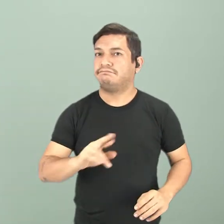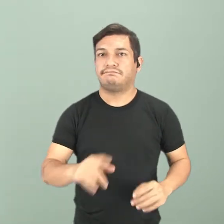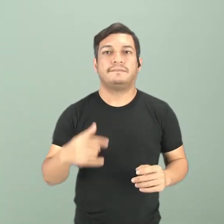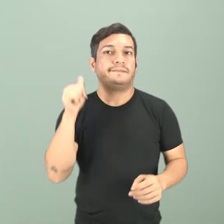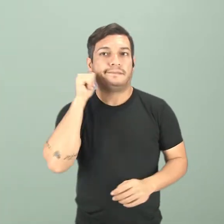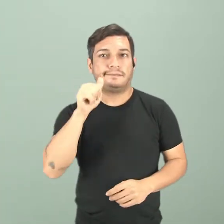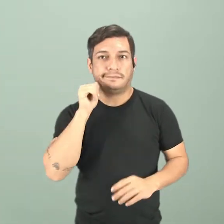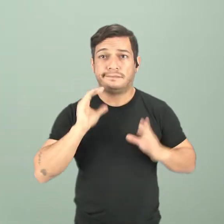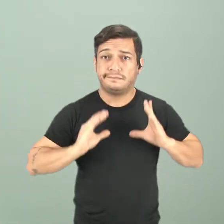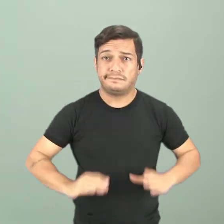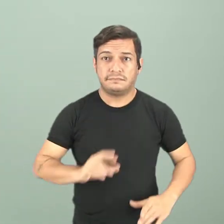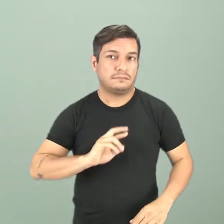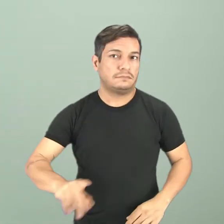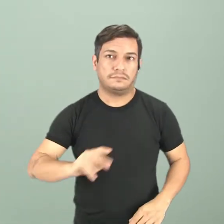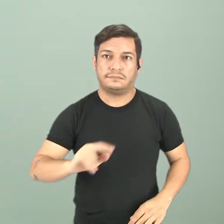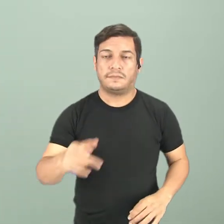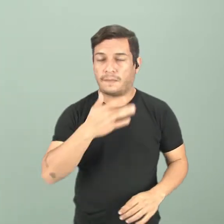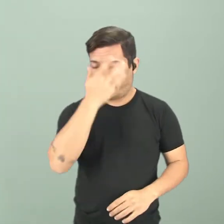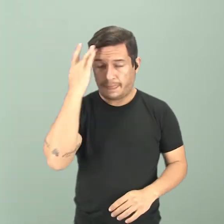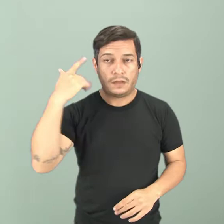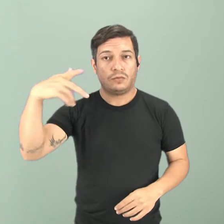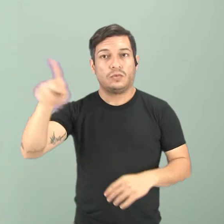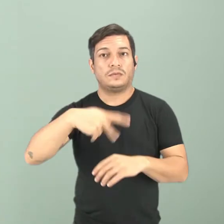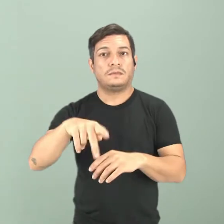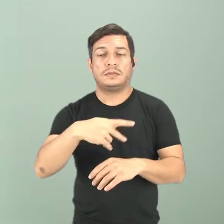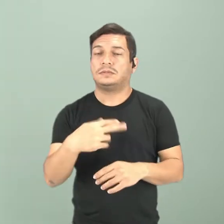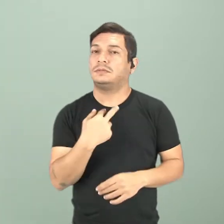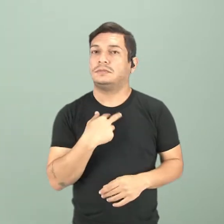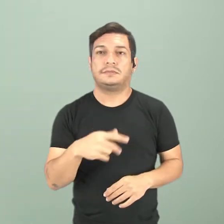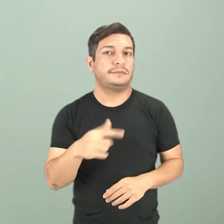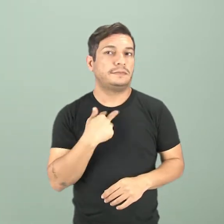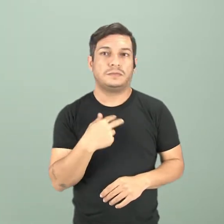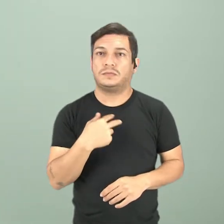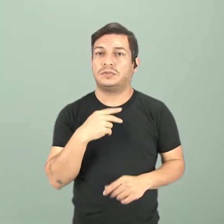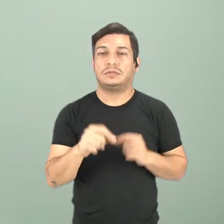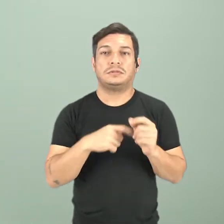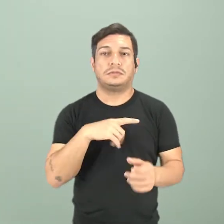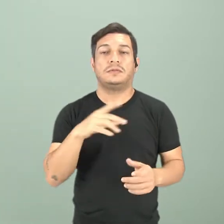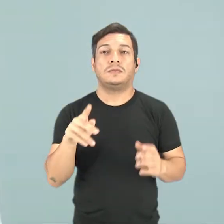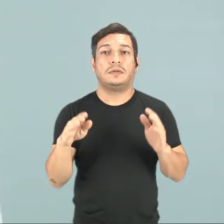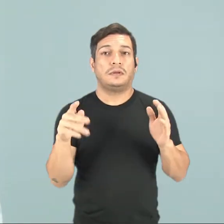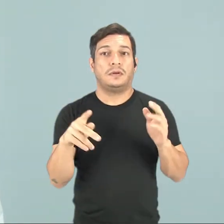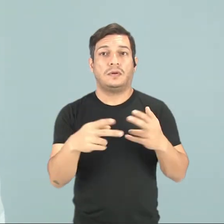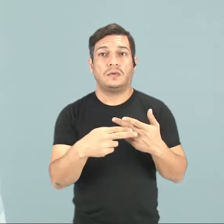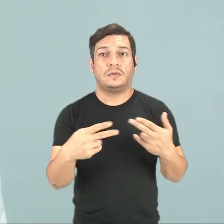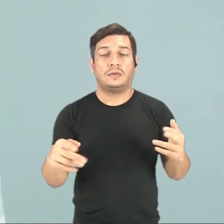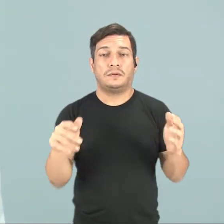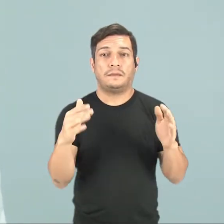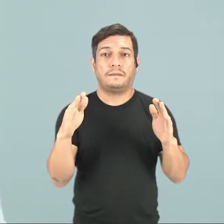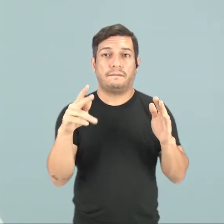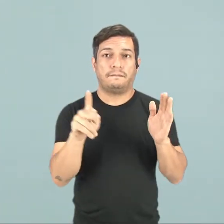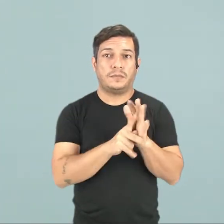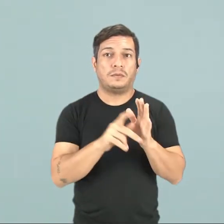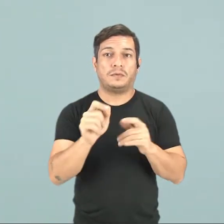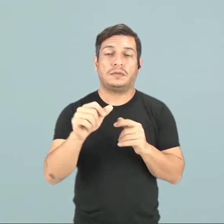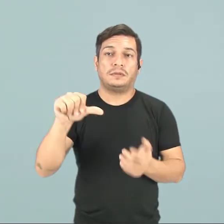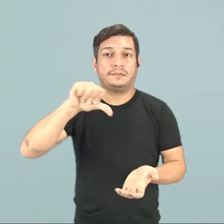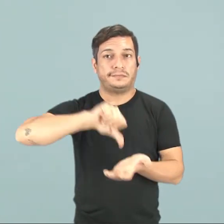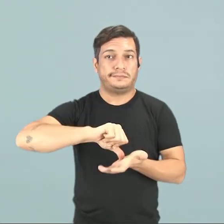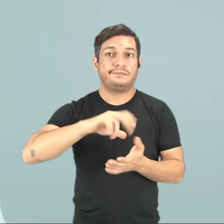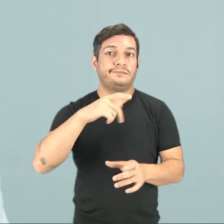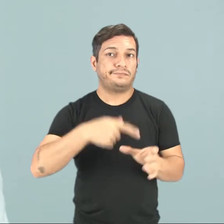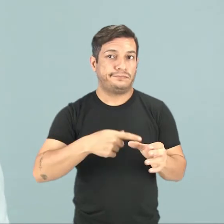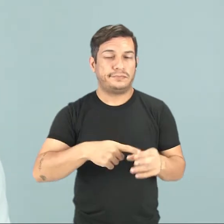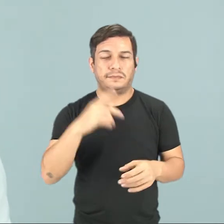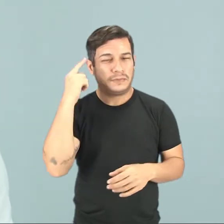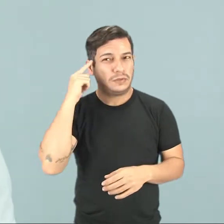o estrangeiro não era cidadão, não podia nem ter propriedade privada em Atenas. Já pensou um boliviano chegar aqui no Acre com muito dinheiro e